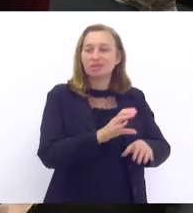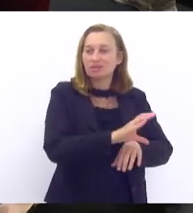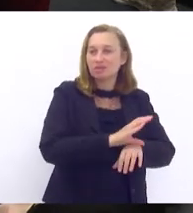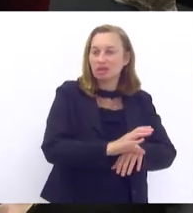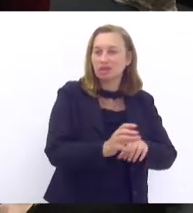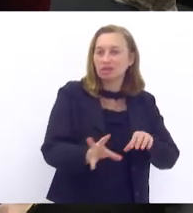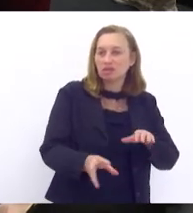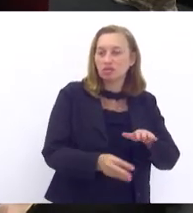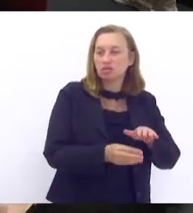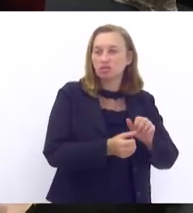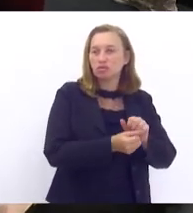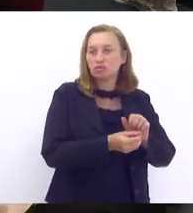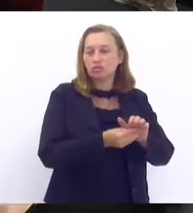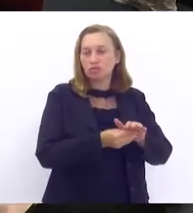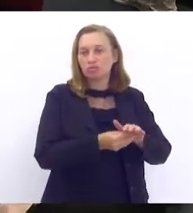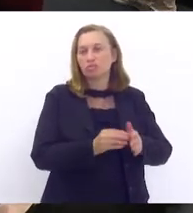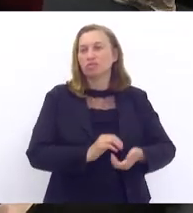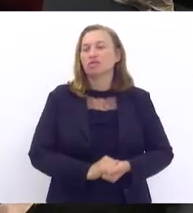emendas.